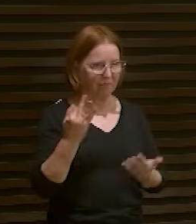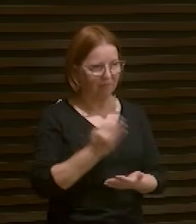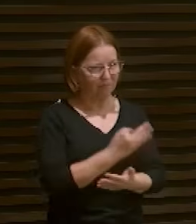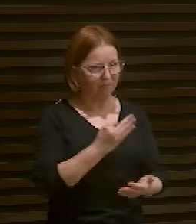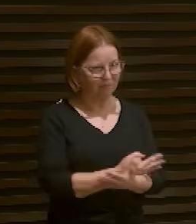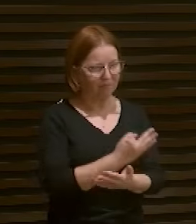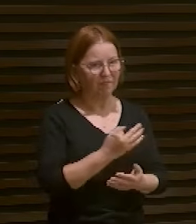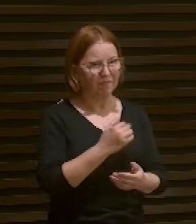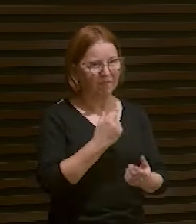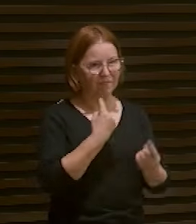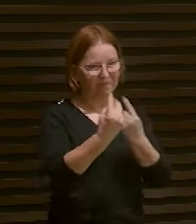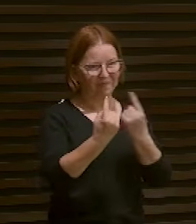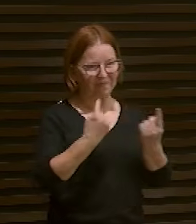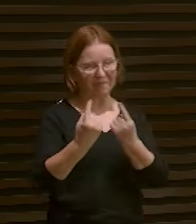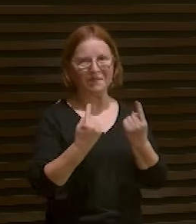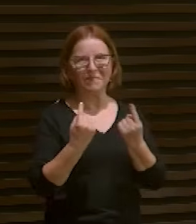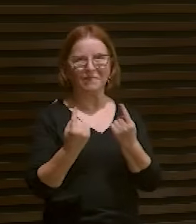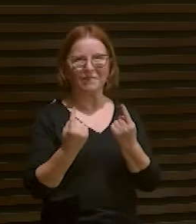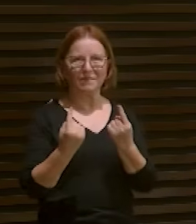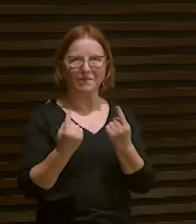suportai-vos uns aos outros,